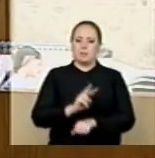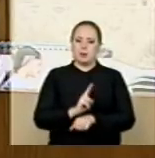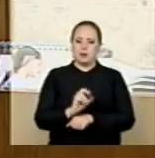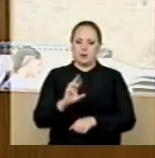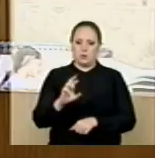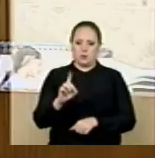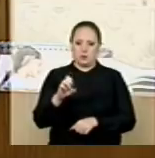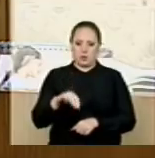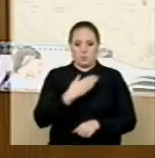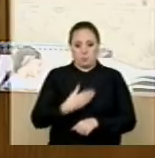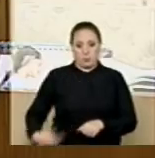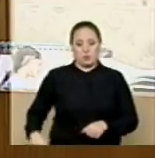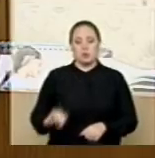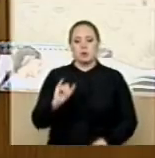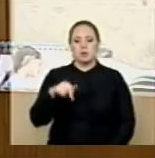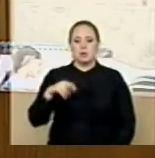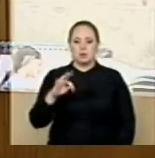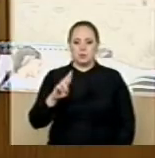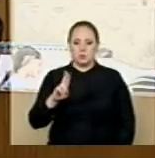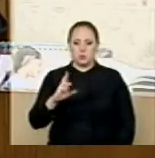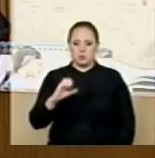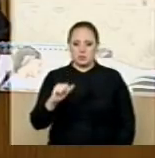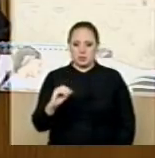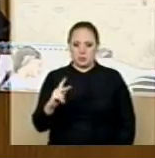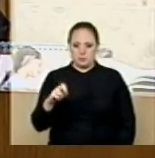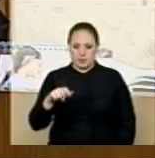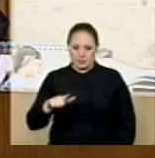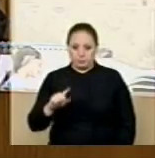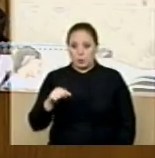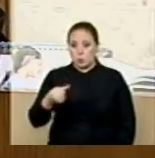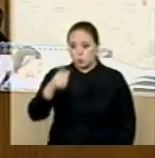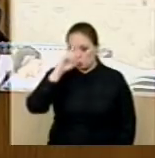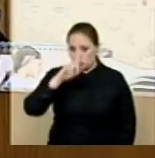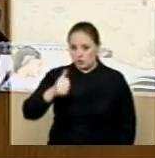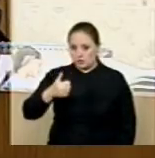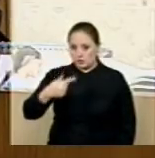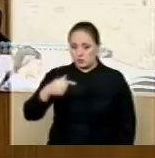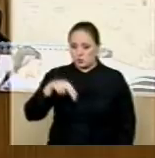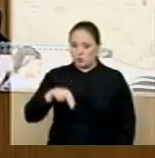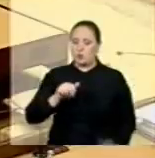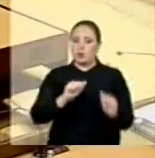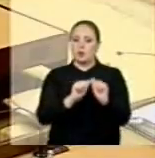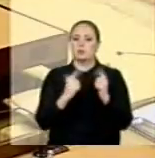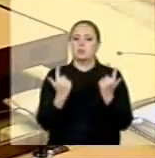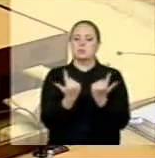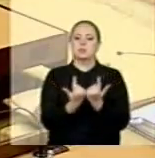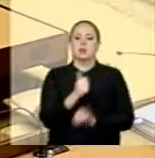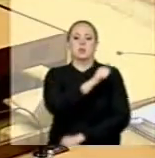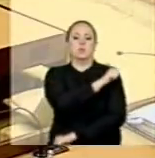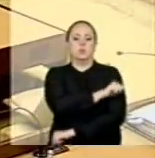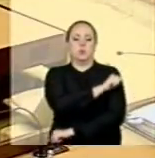e a instrução criminal. No dia seguinte, 17 de novembro, a Assembleia Legislativa do Estado do Rio de